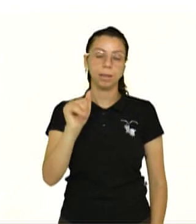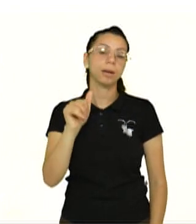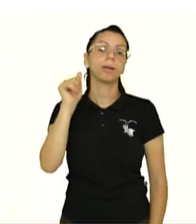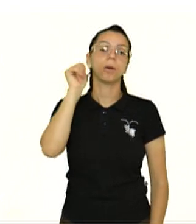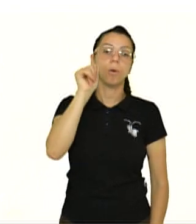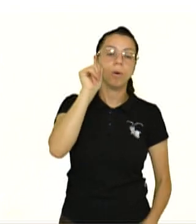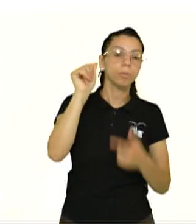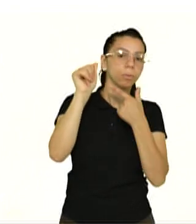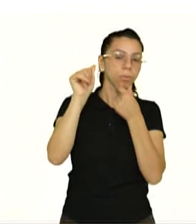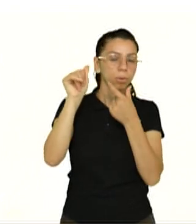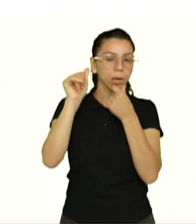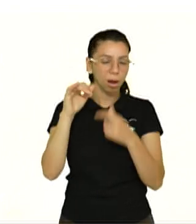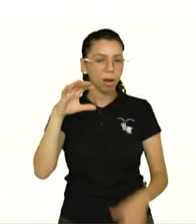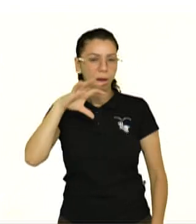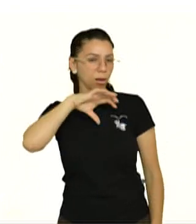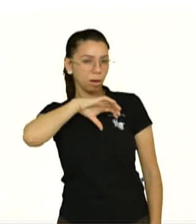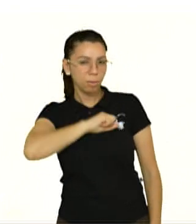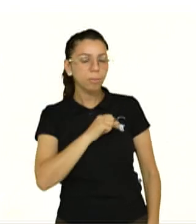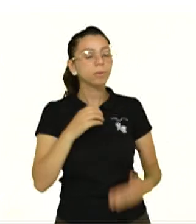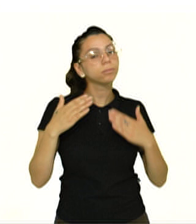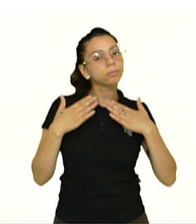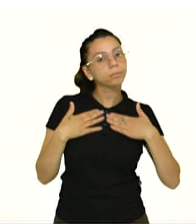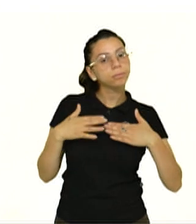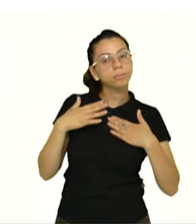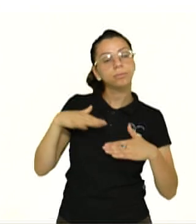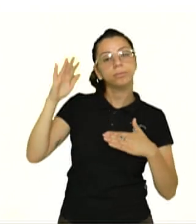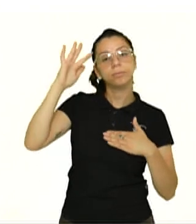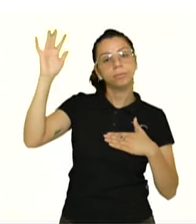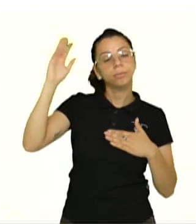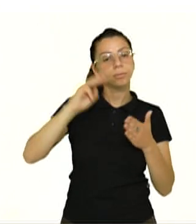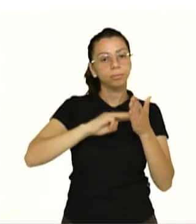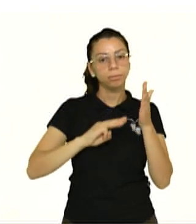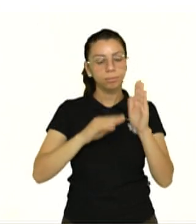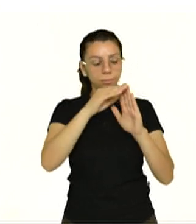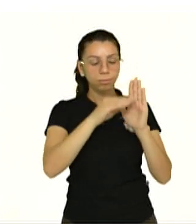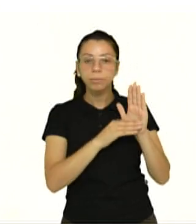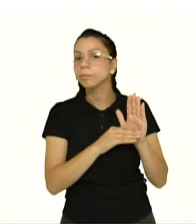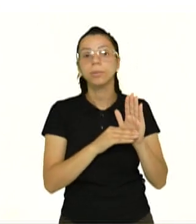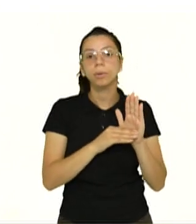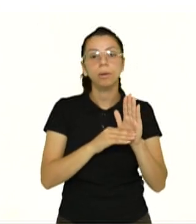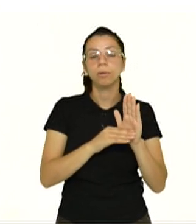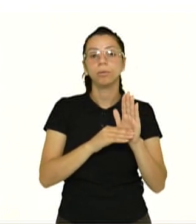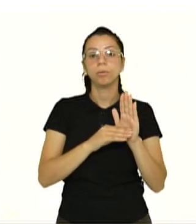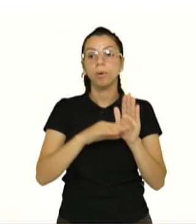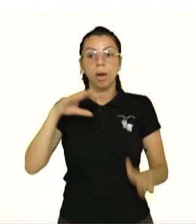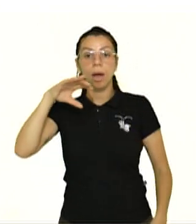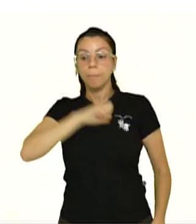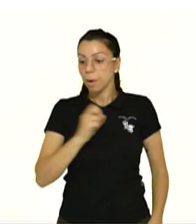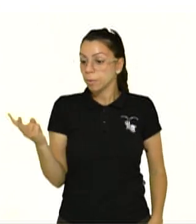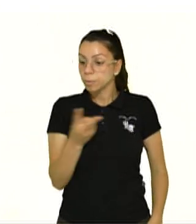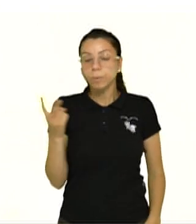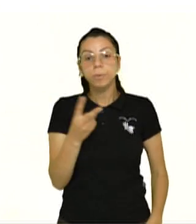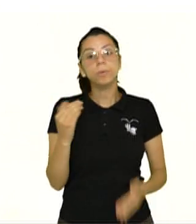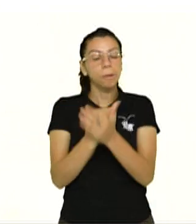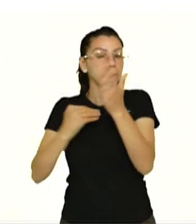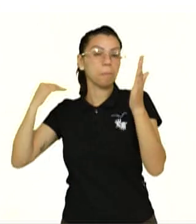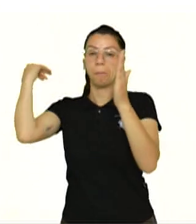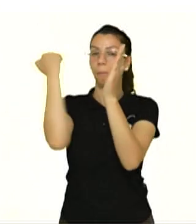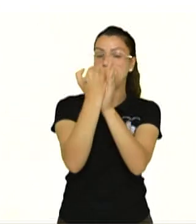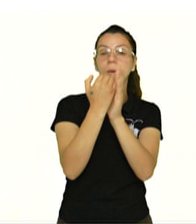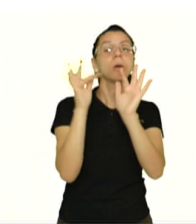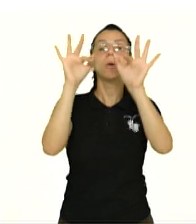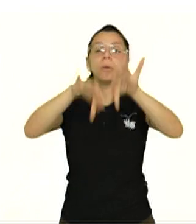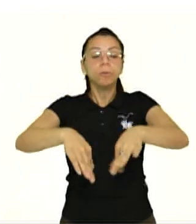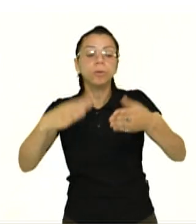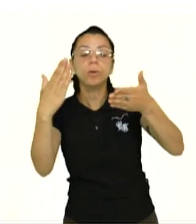de uma forma tranquila? Foi um amor pensado, um amor metódico? Não, eles amaram excedendo limites. Sabe o que acontece no final da